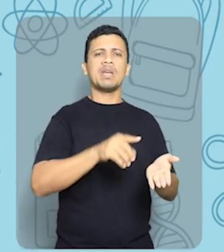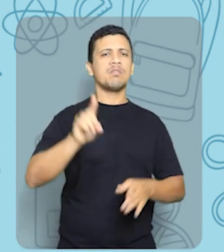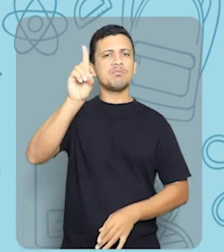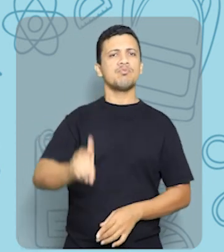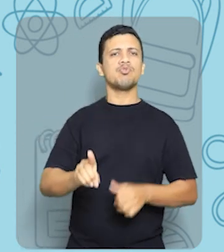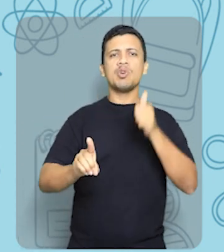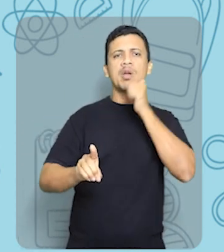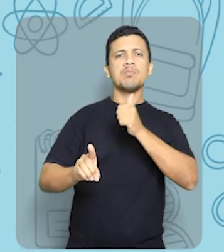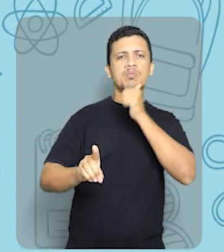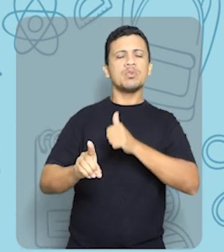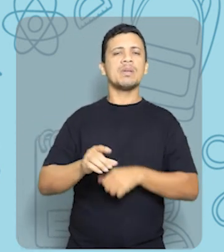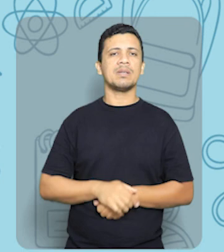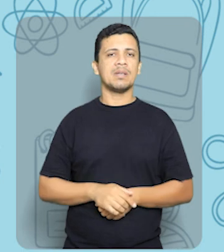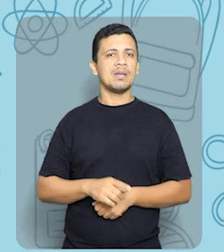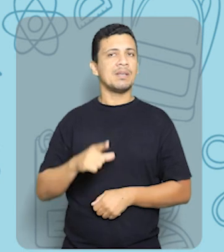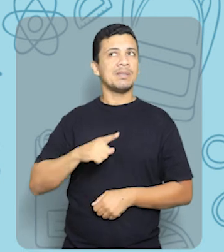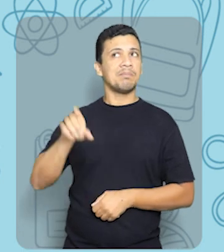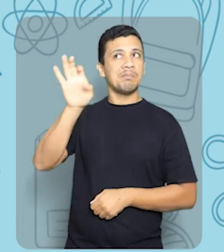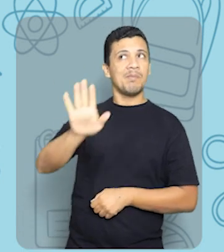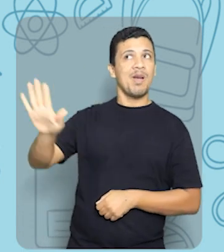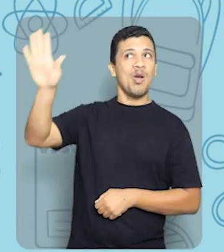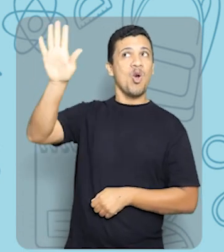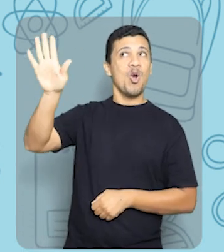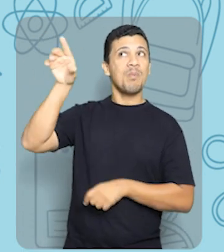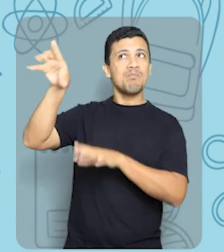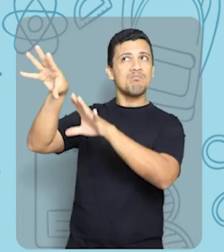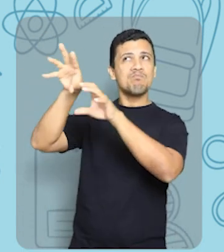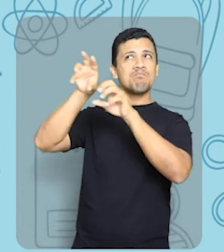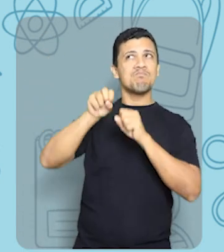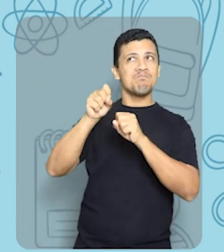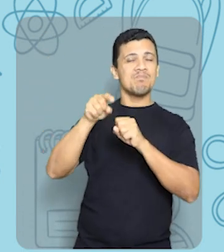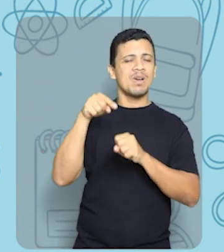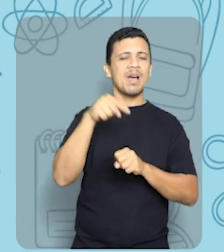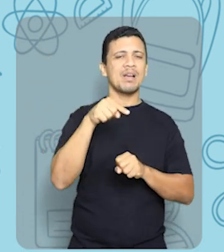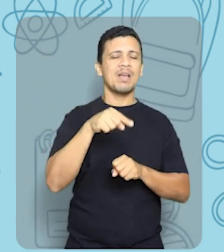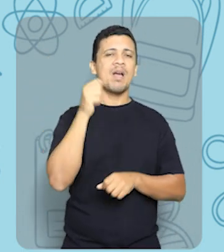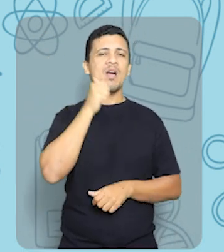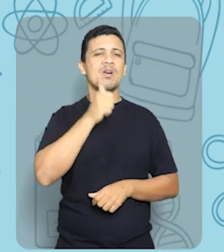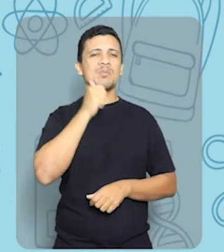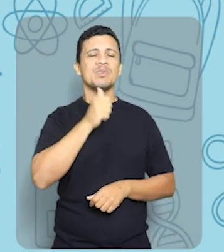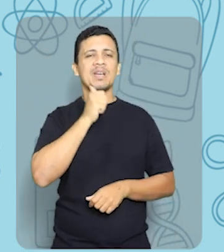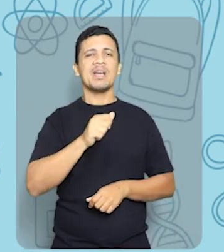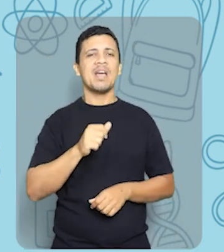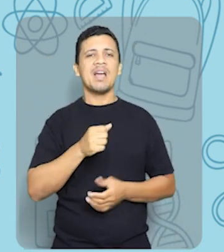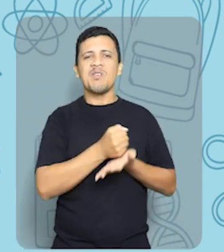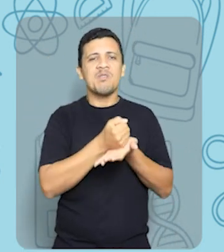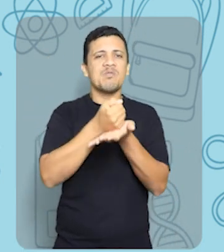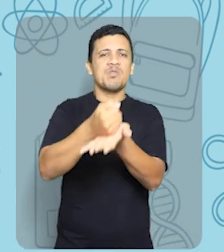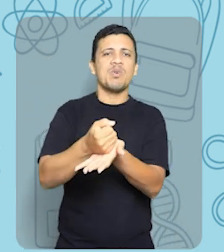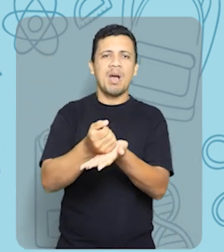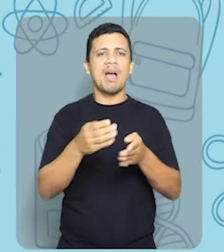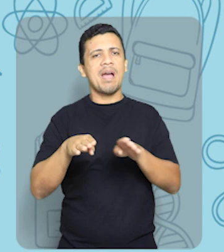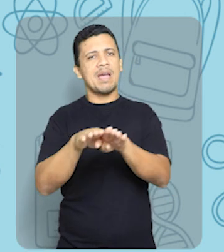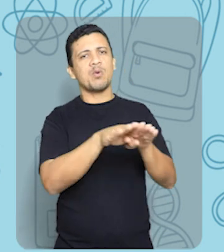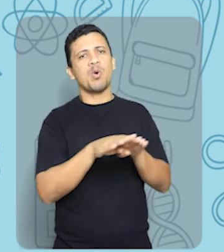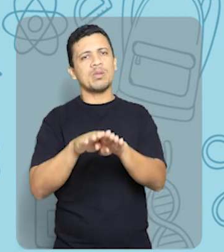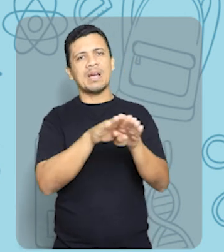se inspirar em ideias europeias, Nízia se manifestou em favor à igualdade de